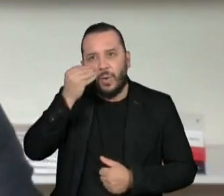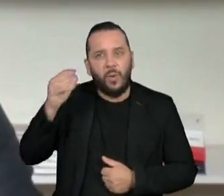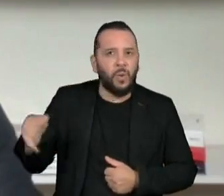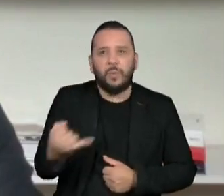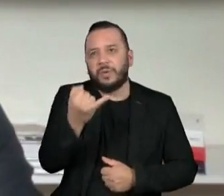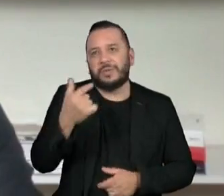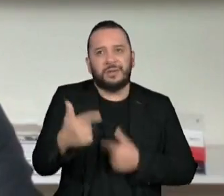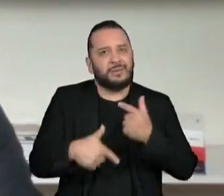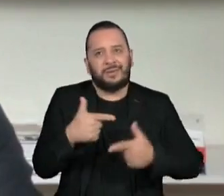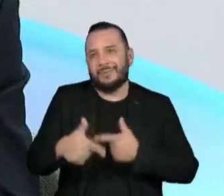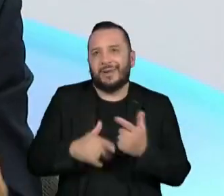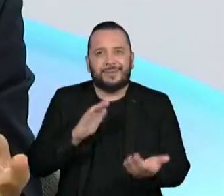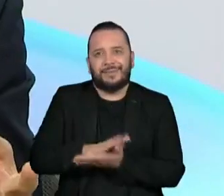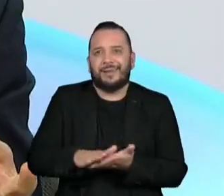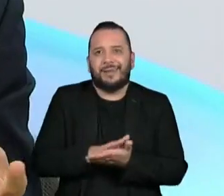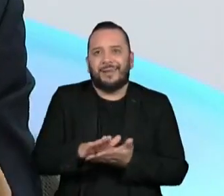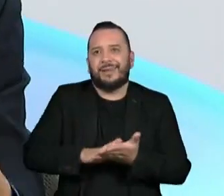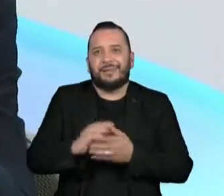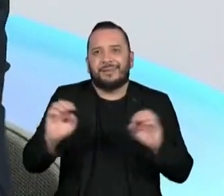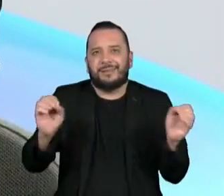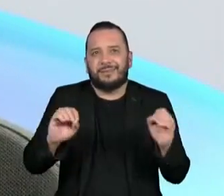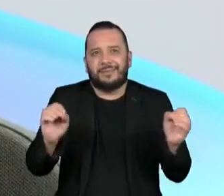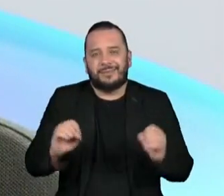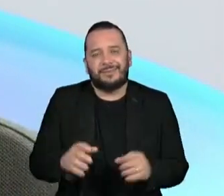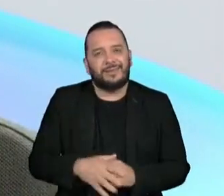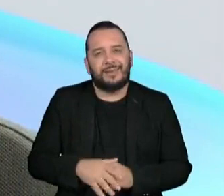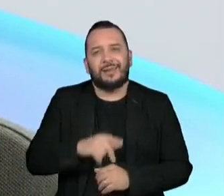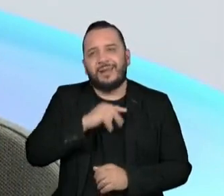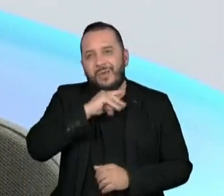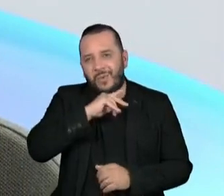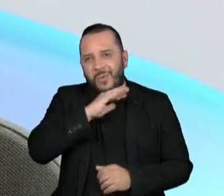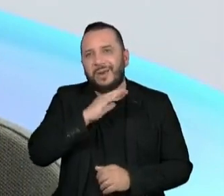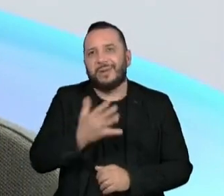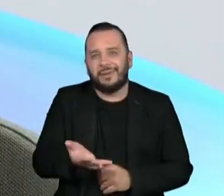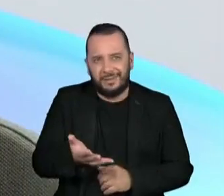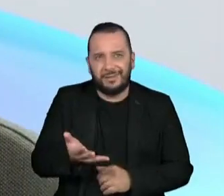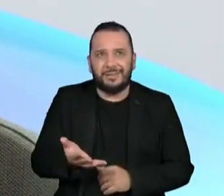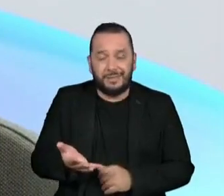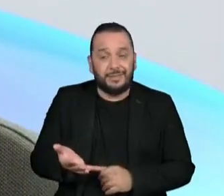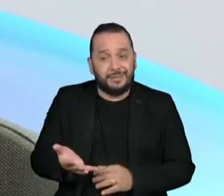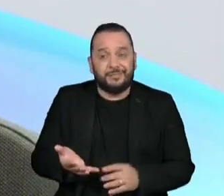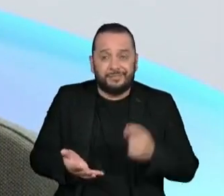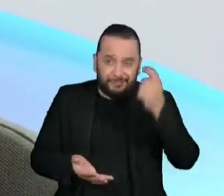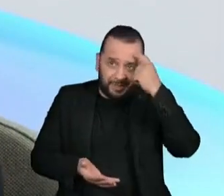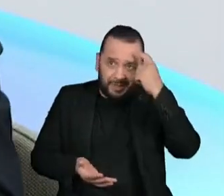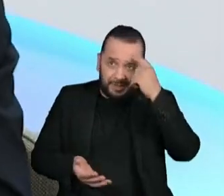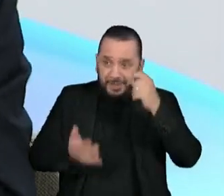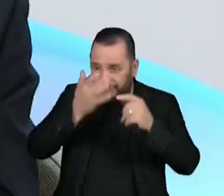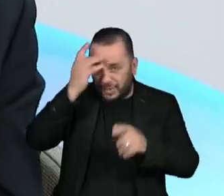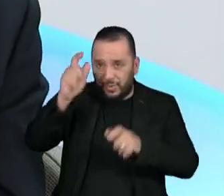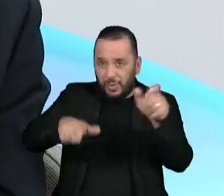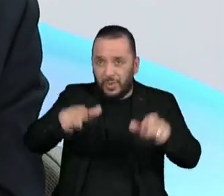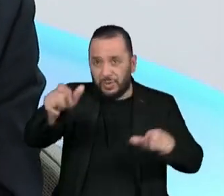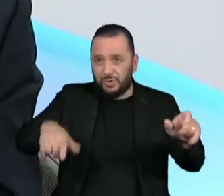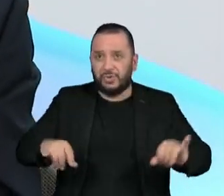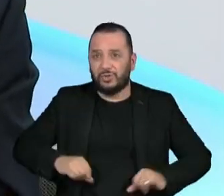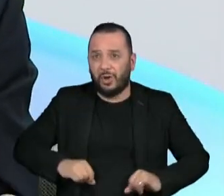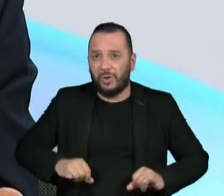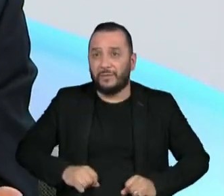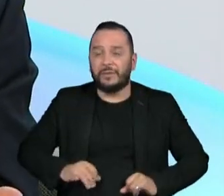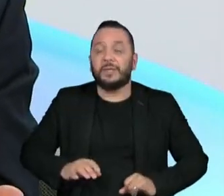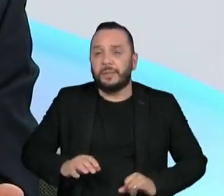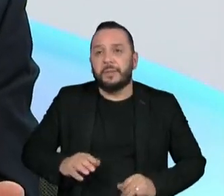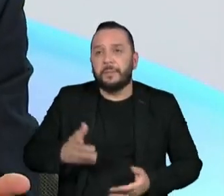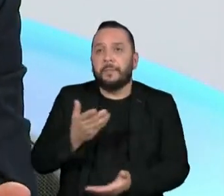vocações e dos seus talentos isso é horrível do ponto de vista individual ou seja dessas pessoas mas é péssimo